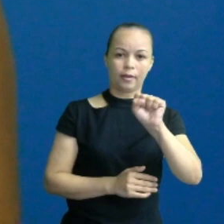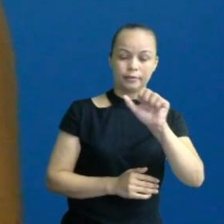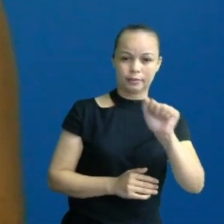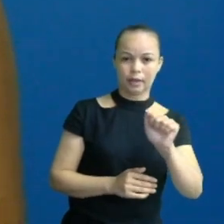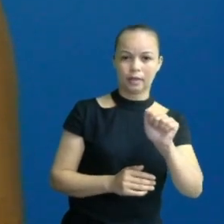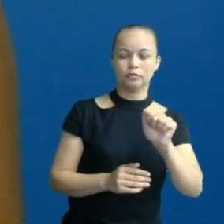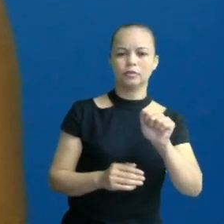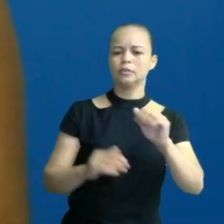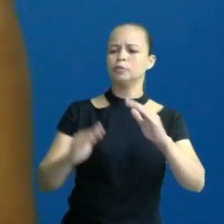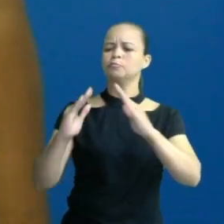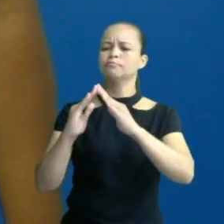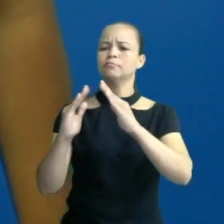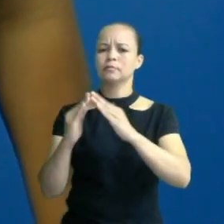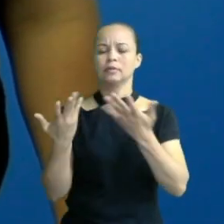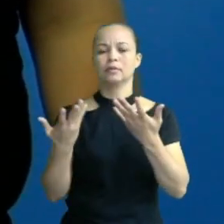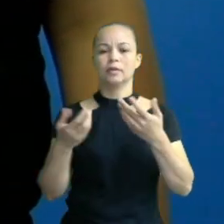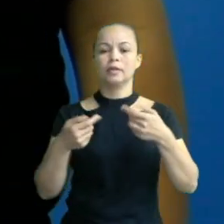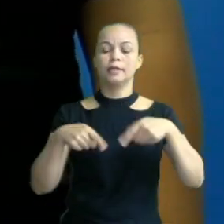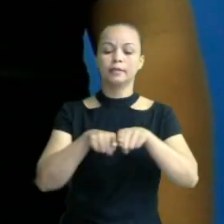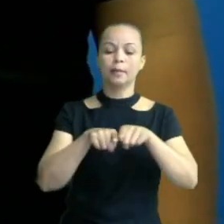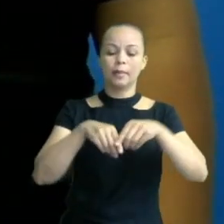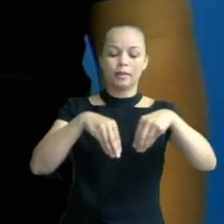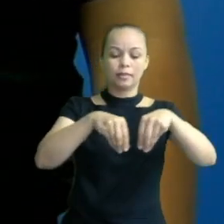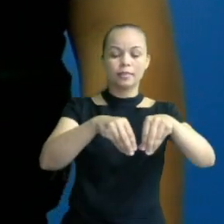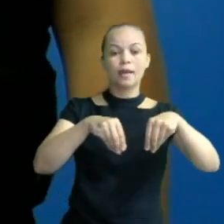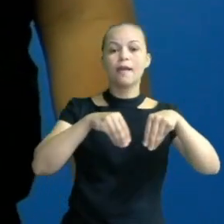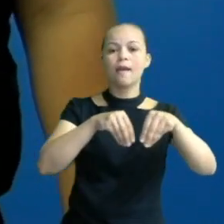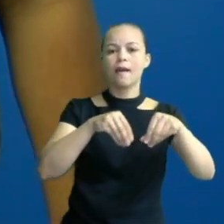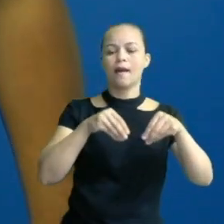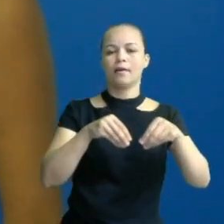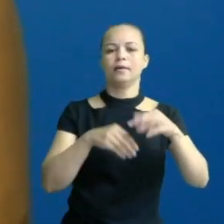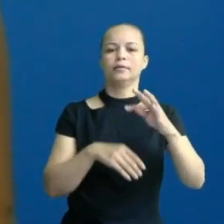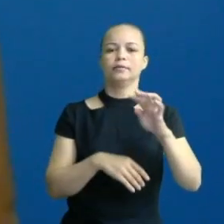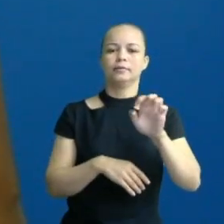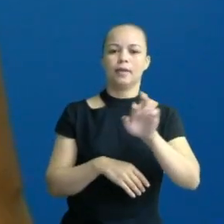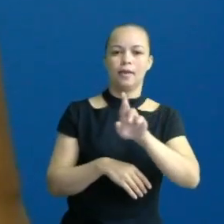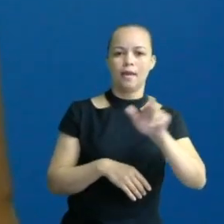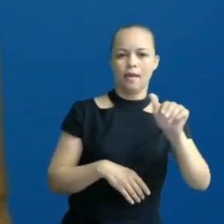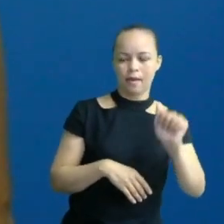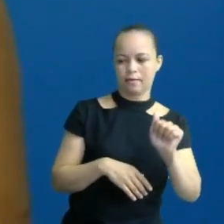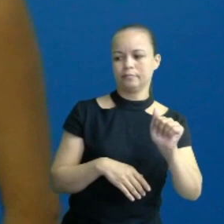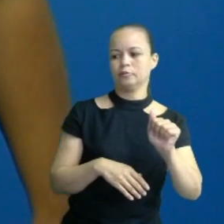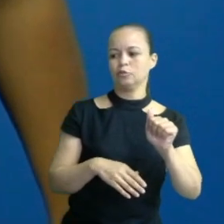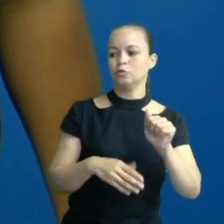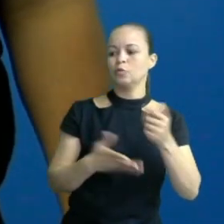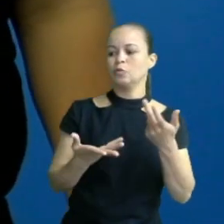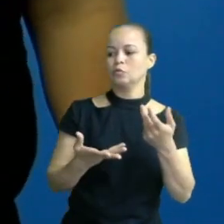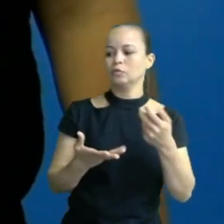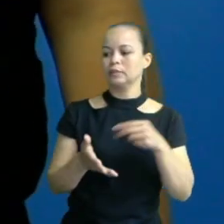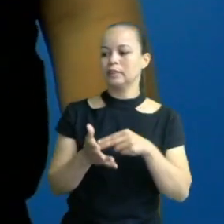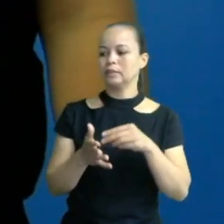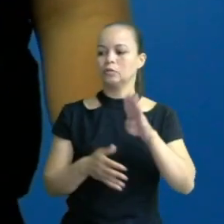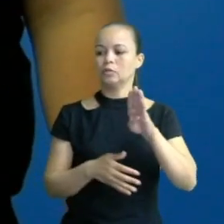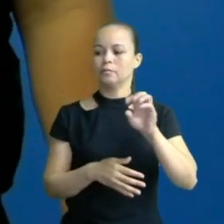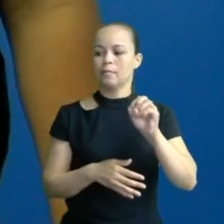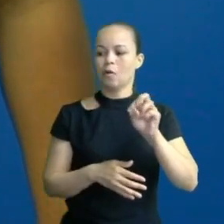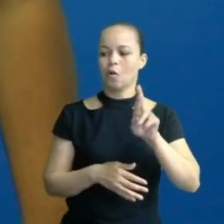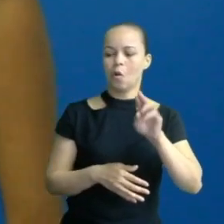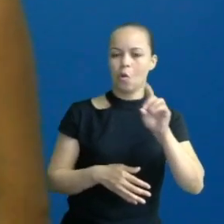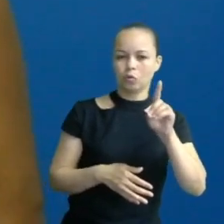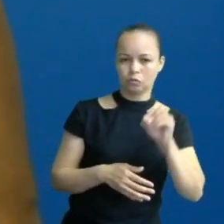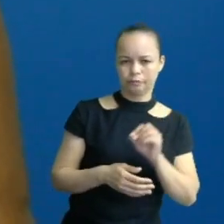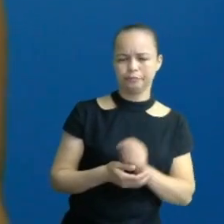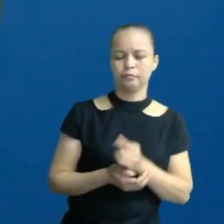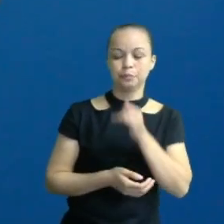lá, e terra, no sentido de a bordo. Vamos lá? Vou a casa no próximo fim